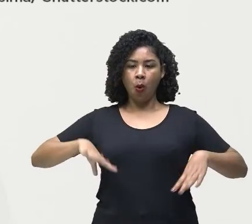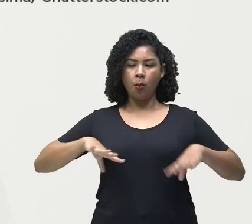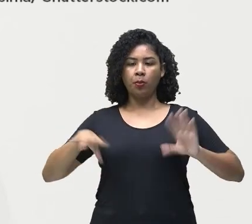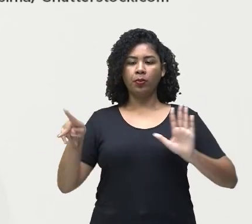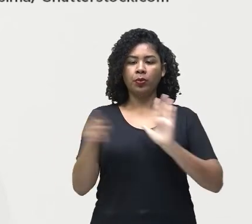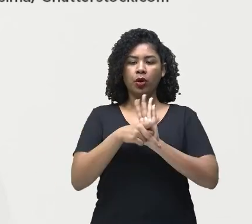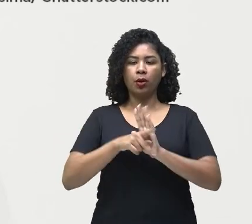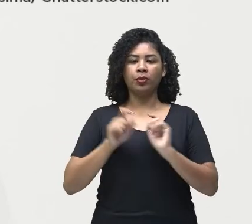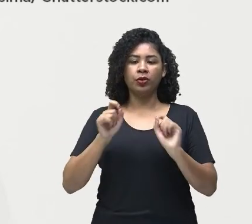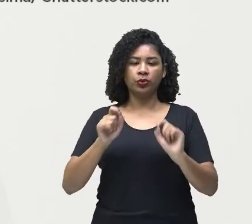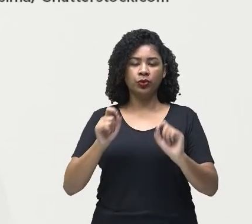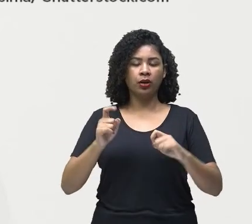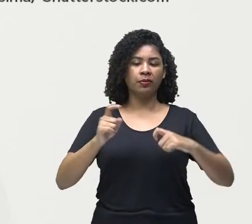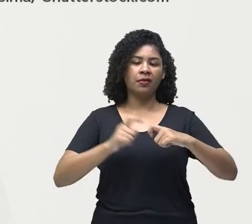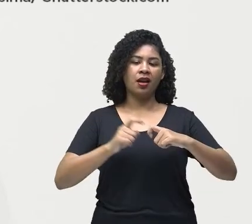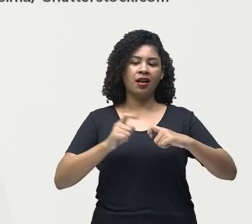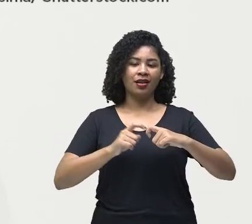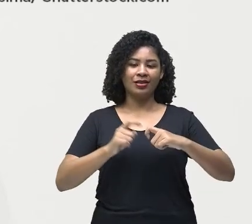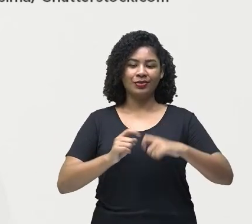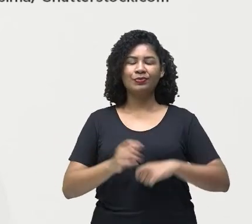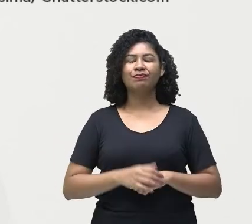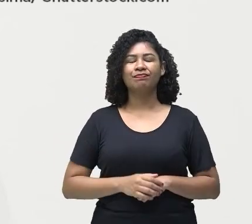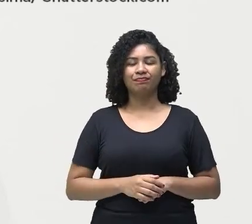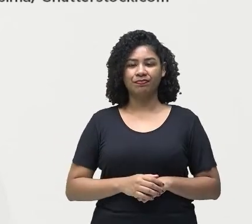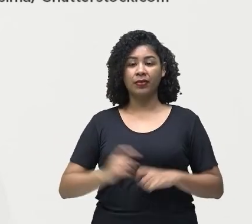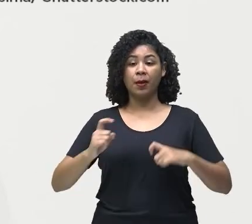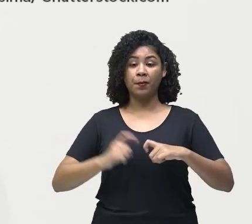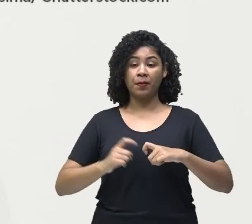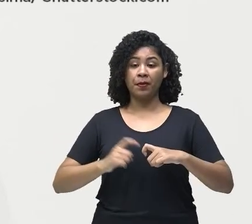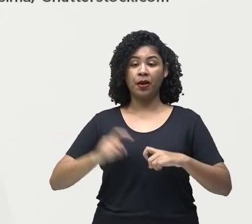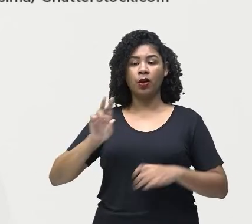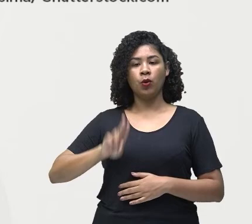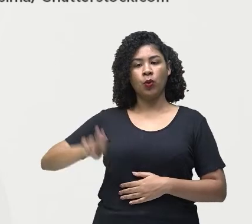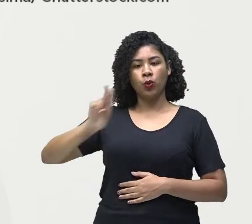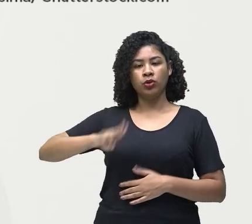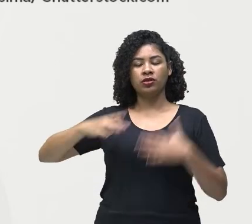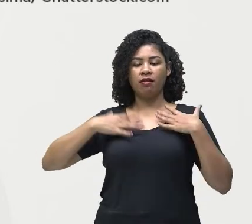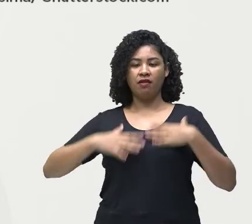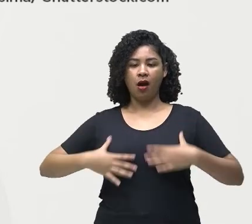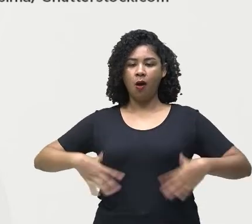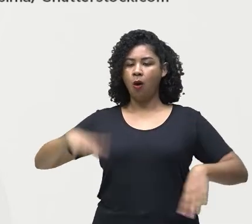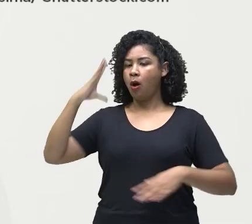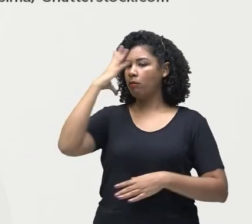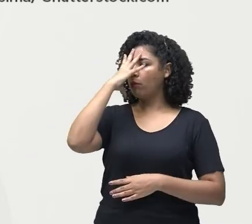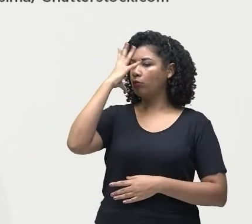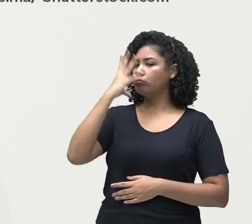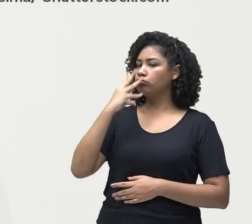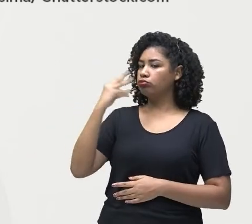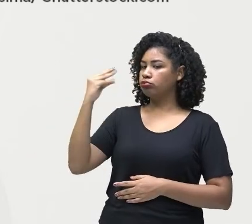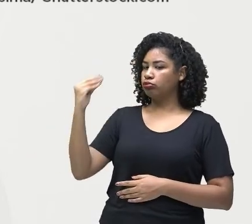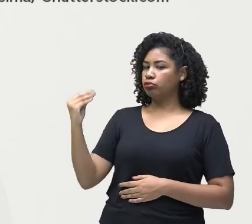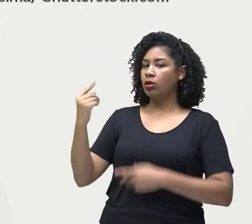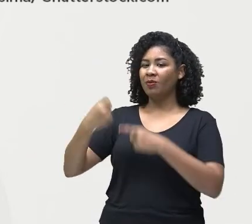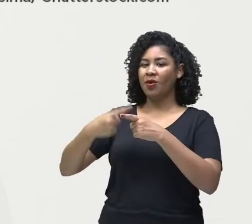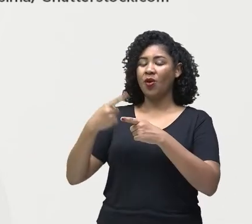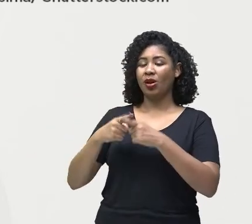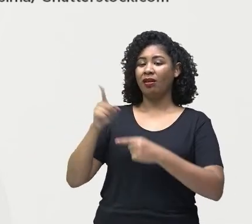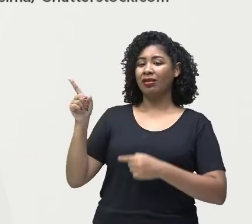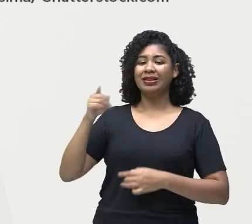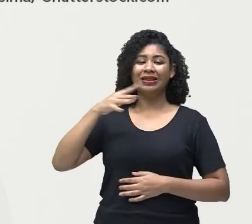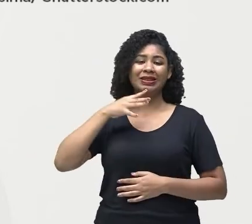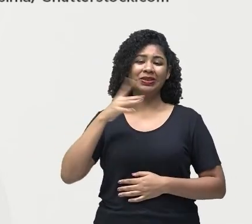indumentária dos médicos. Os médicos utilizavam essa indumentária exatamente por não